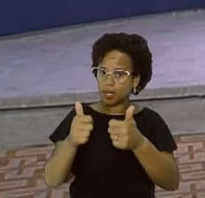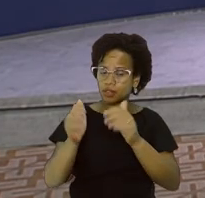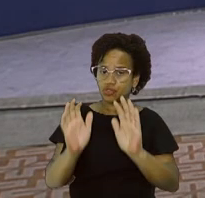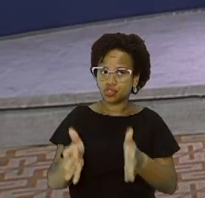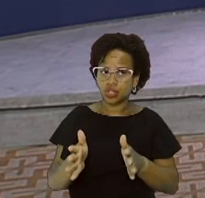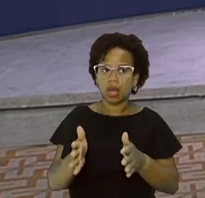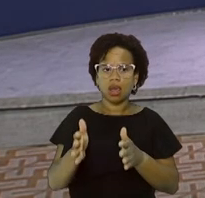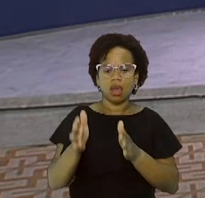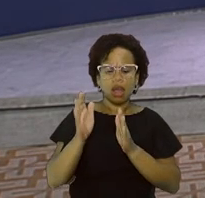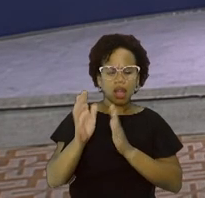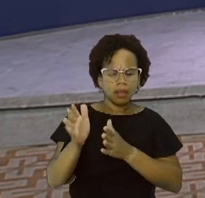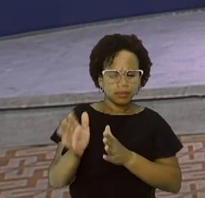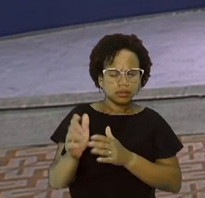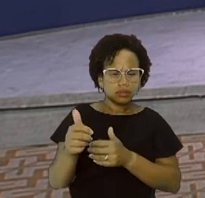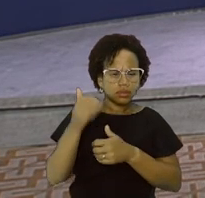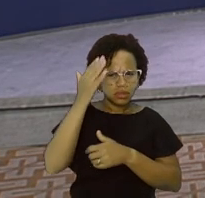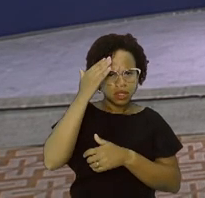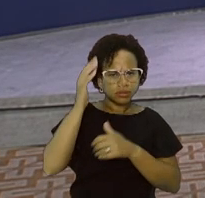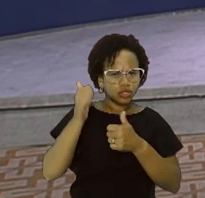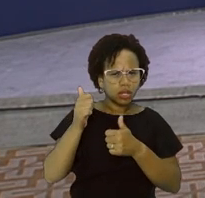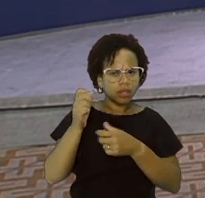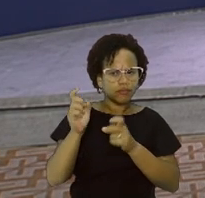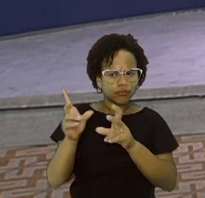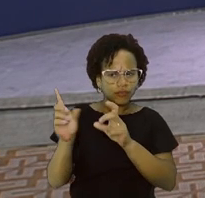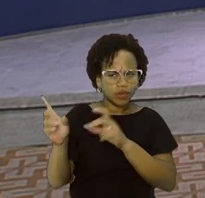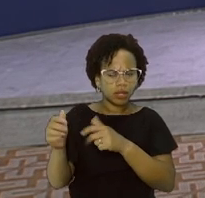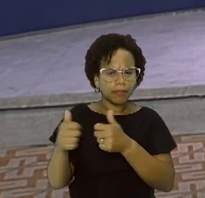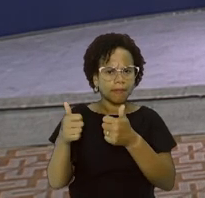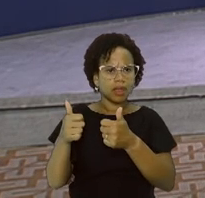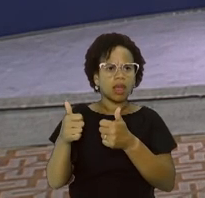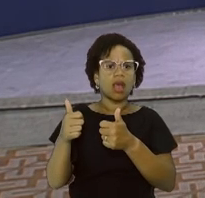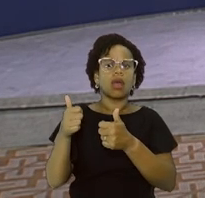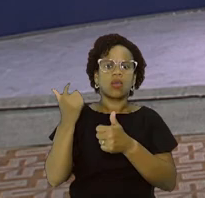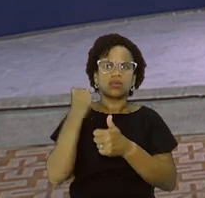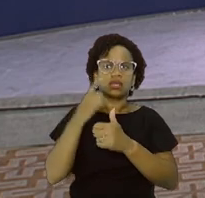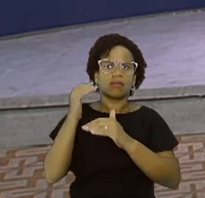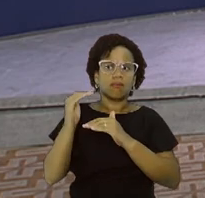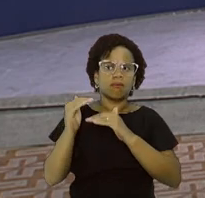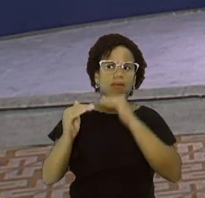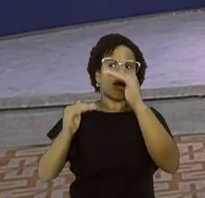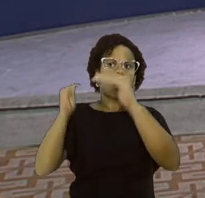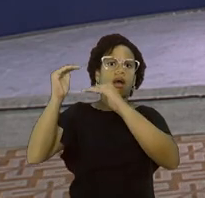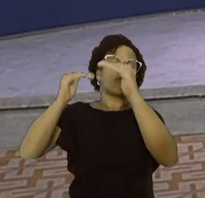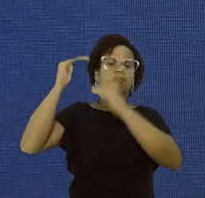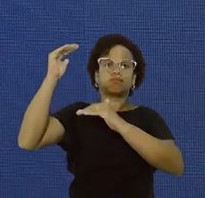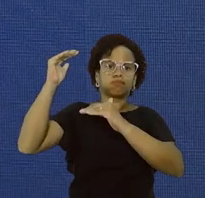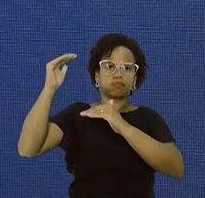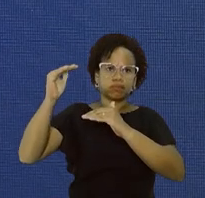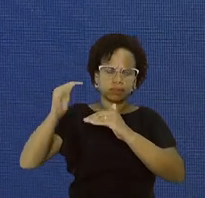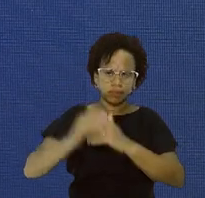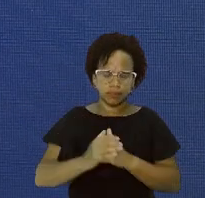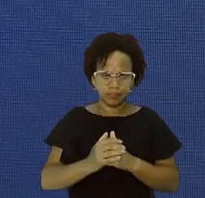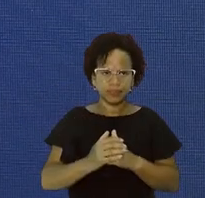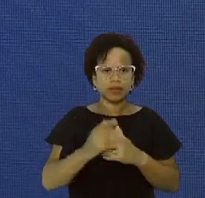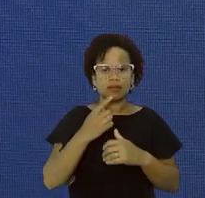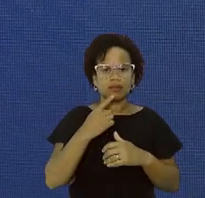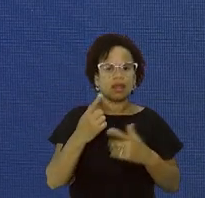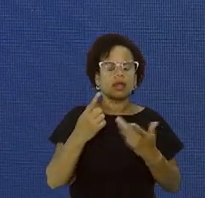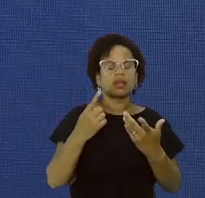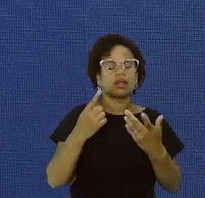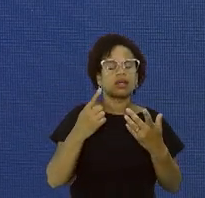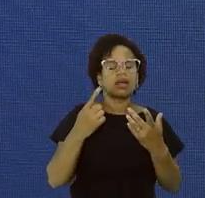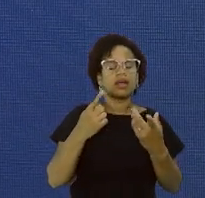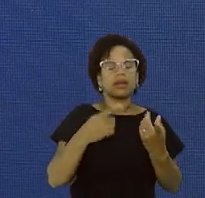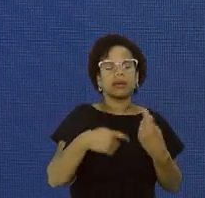o caminho para para de vendas para escalar né então a gente fala da a gente fala no mercado de visita tem muita questão de séries